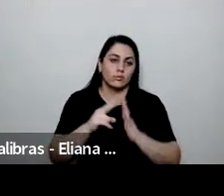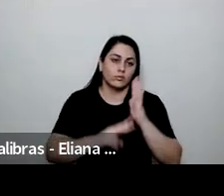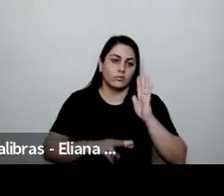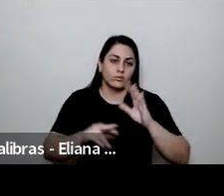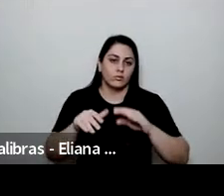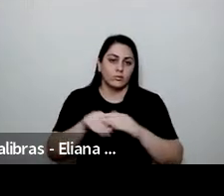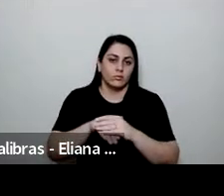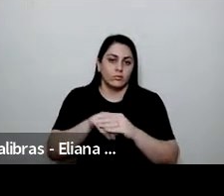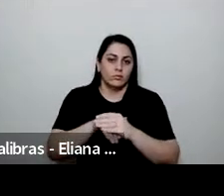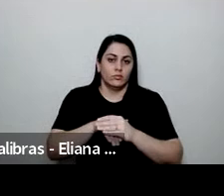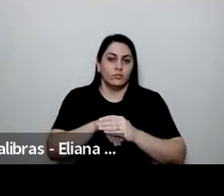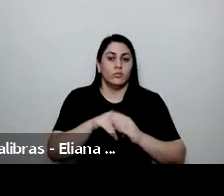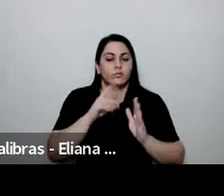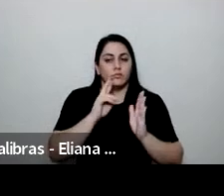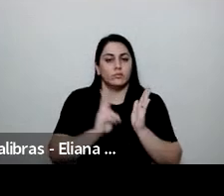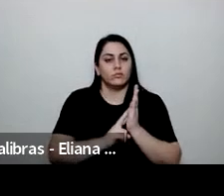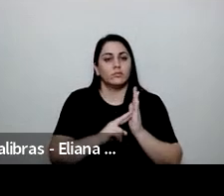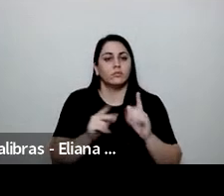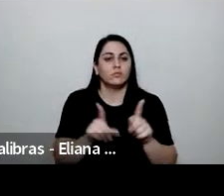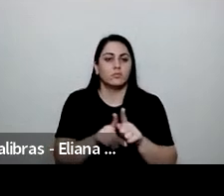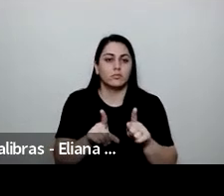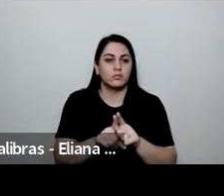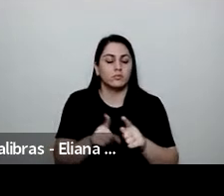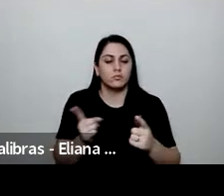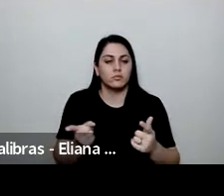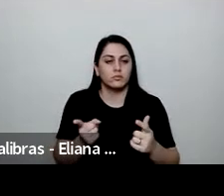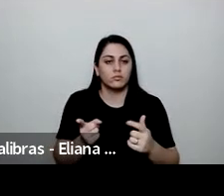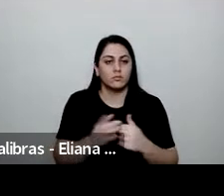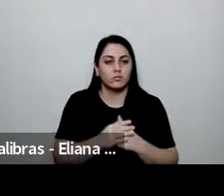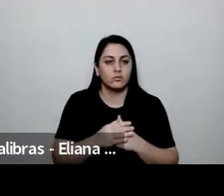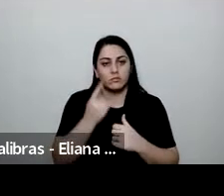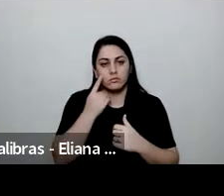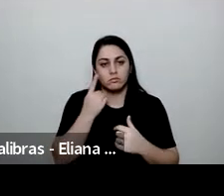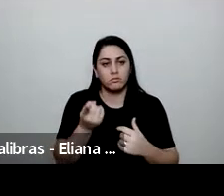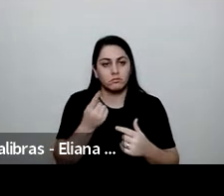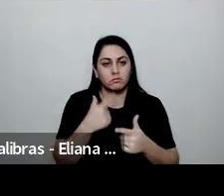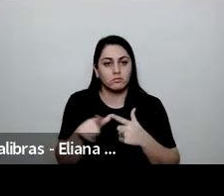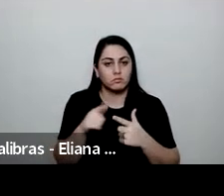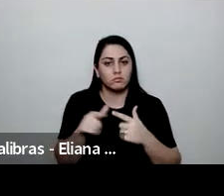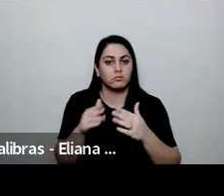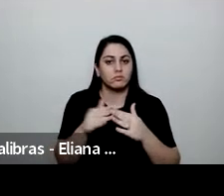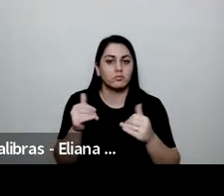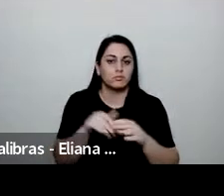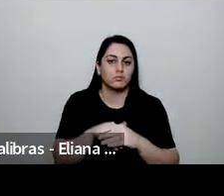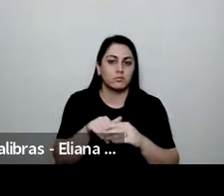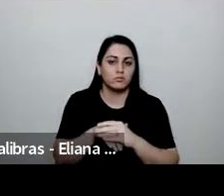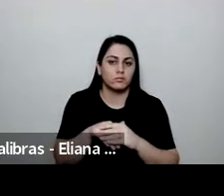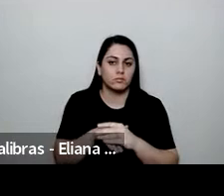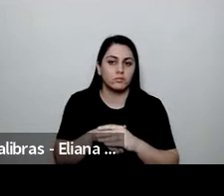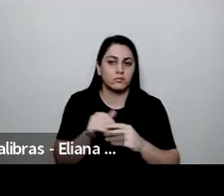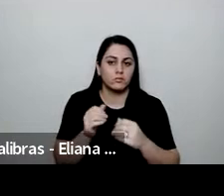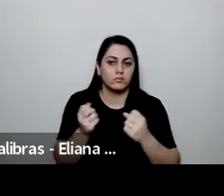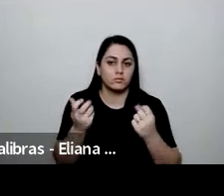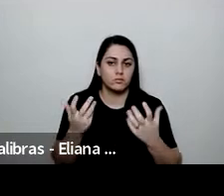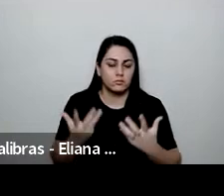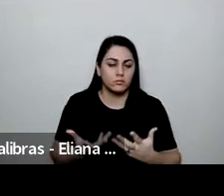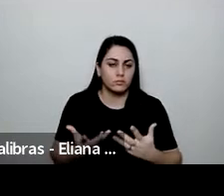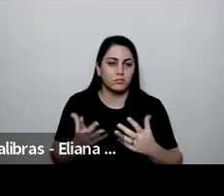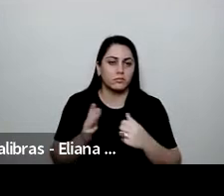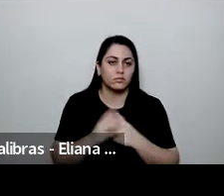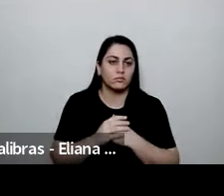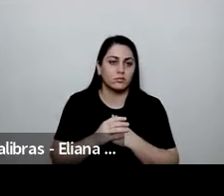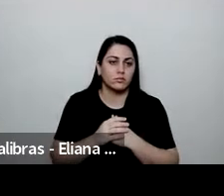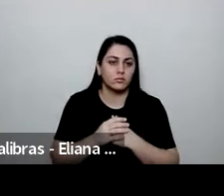do voto do eminente relator Eu também não vislumbrei esse pedido Expresso de voto nem tão-pouco essas palavras palavras mágicas